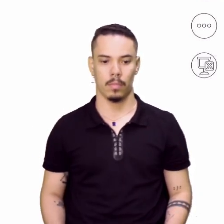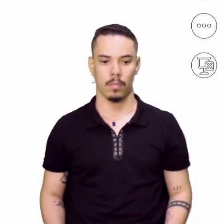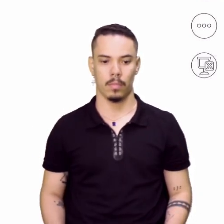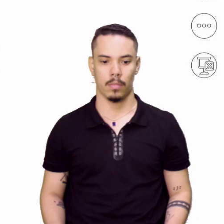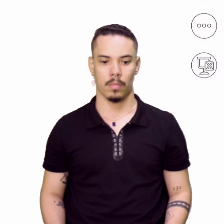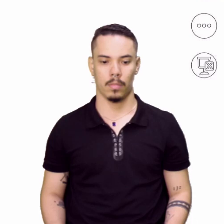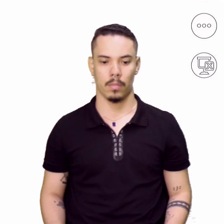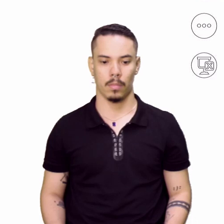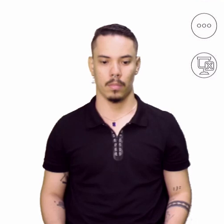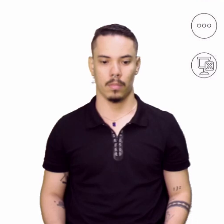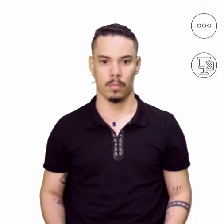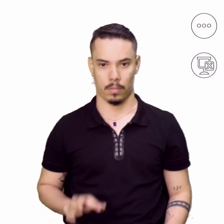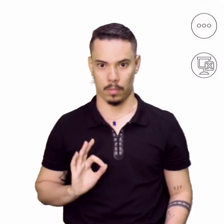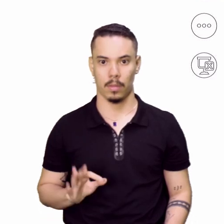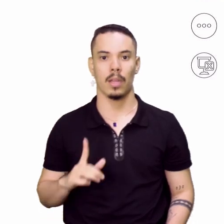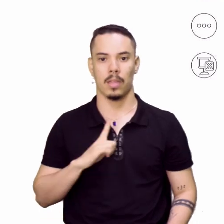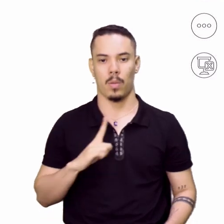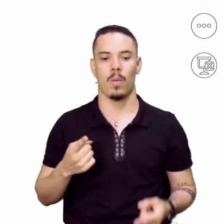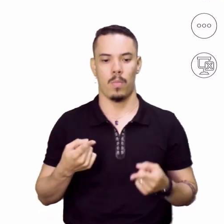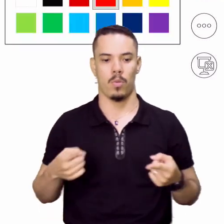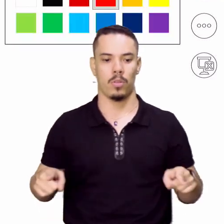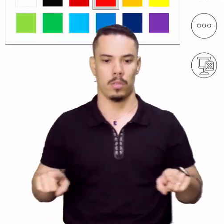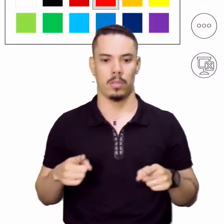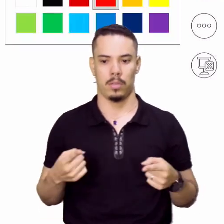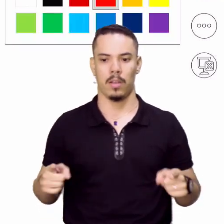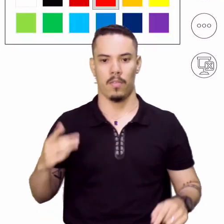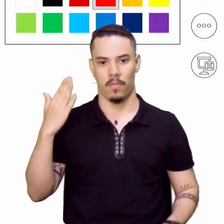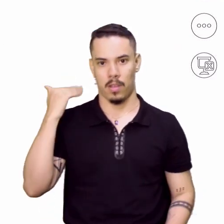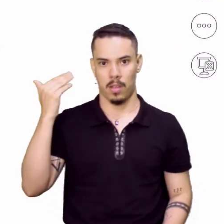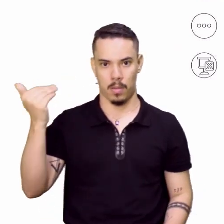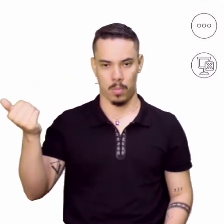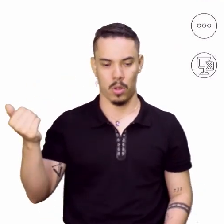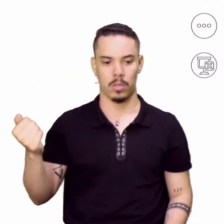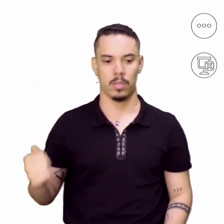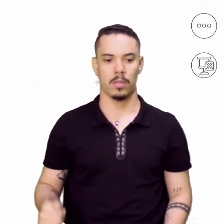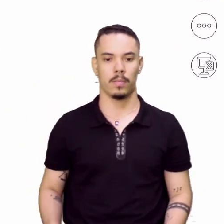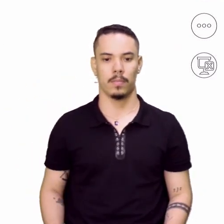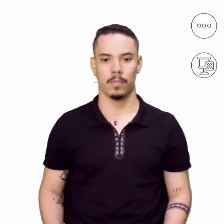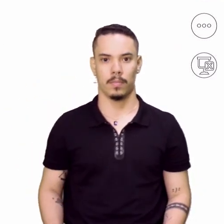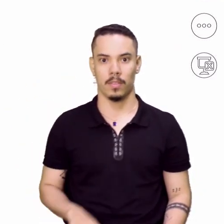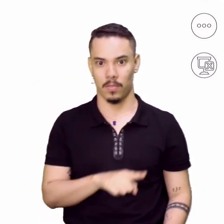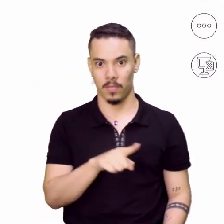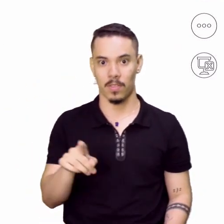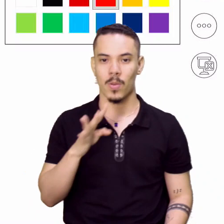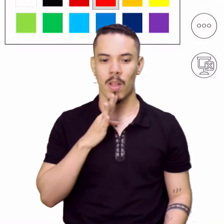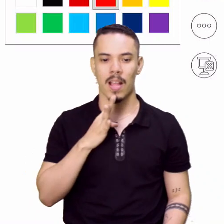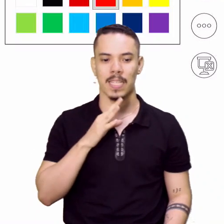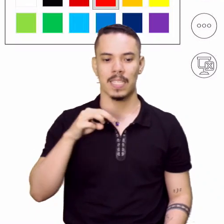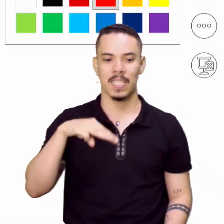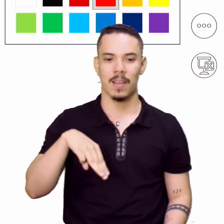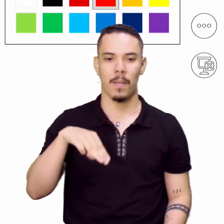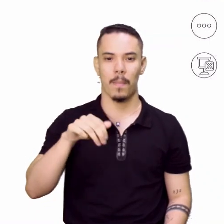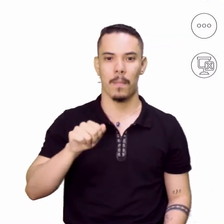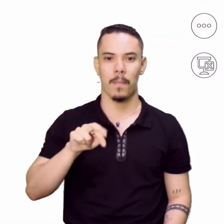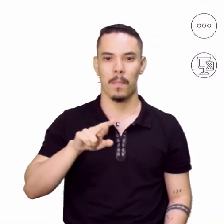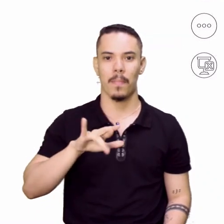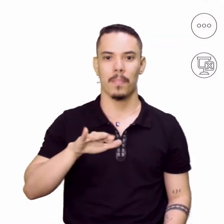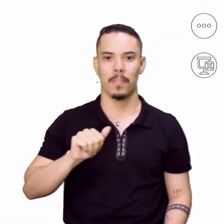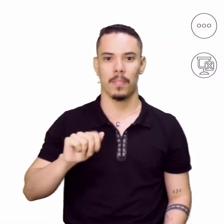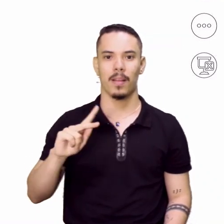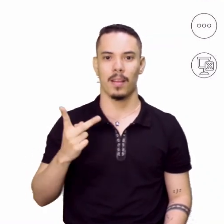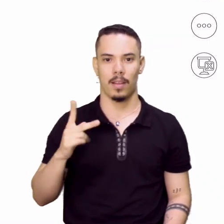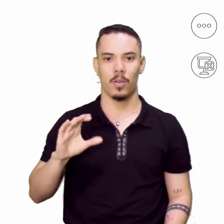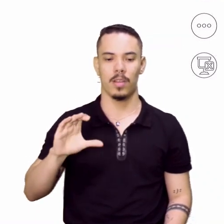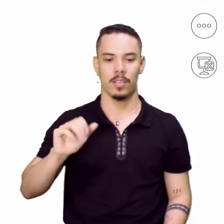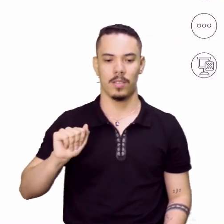também uma música também um título de uma música muito famosa da Maria Carry conhece Maria Carry ou Vitor